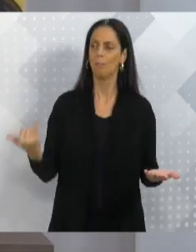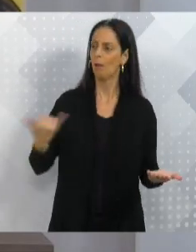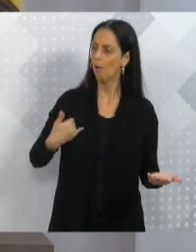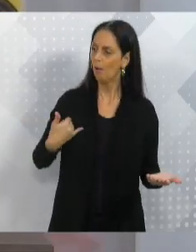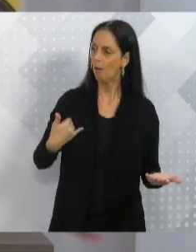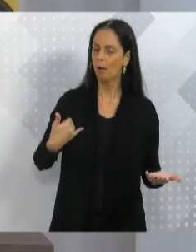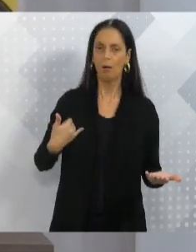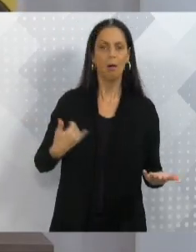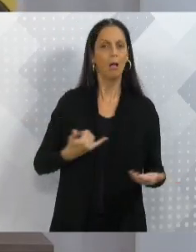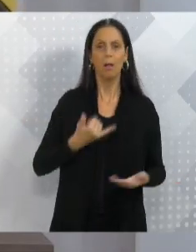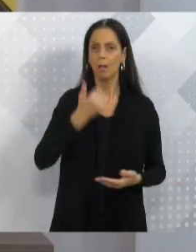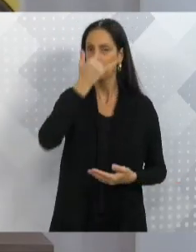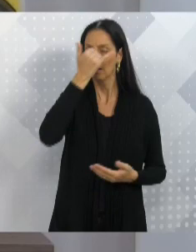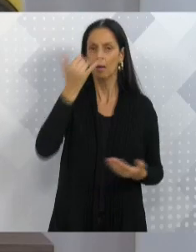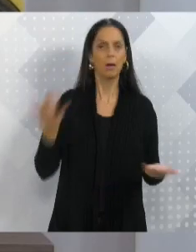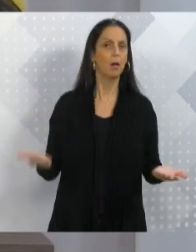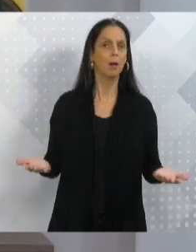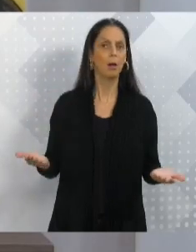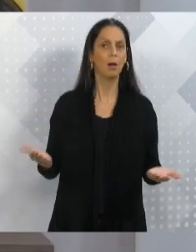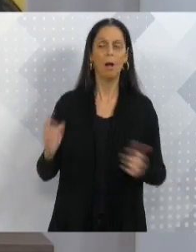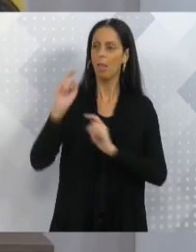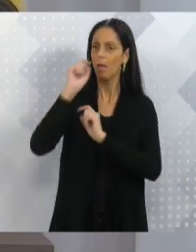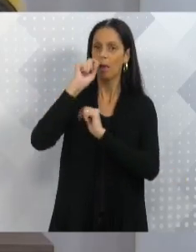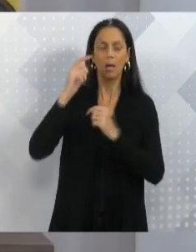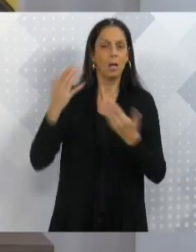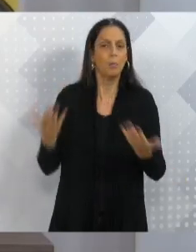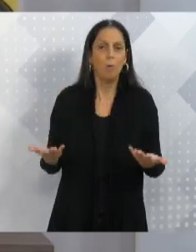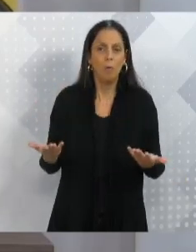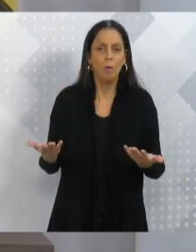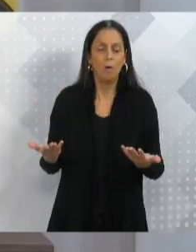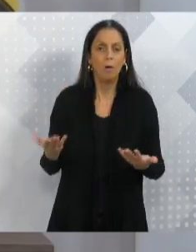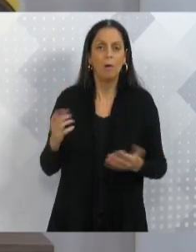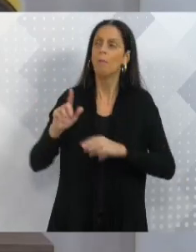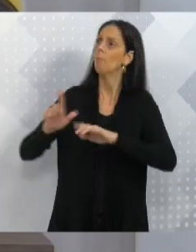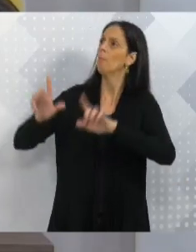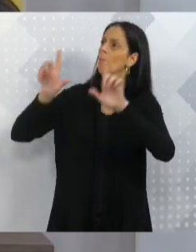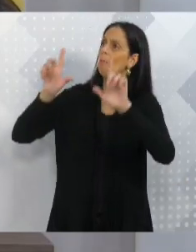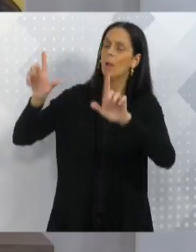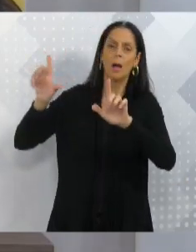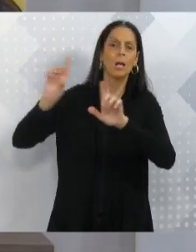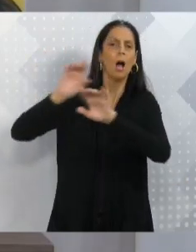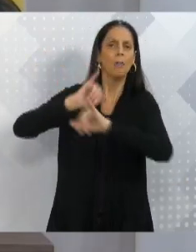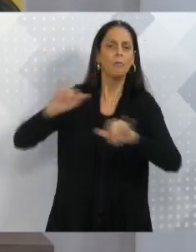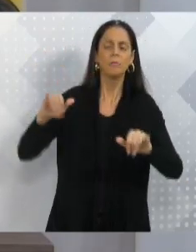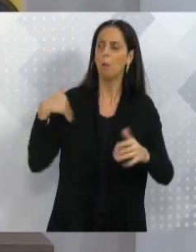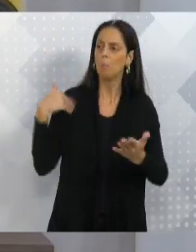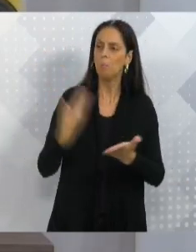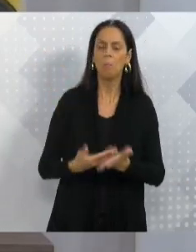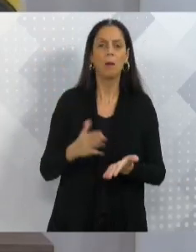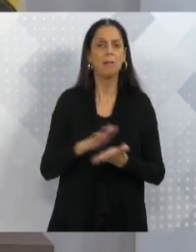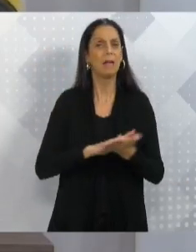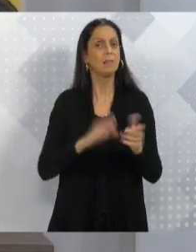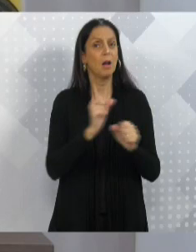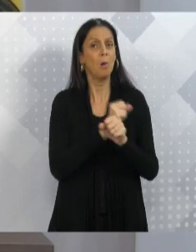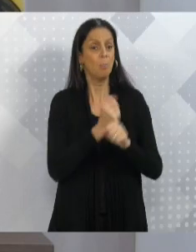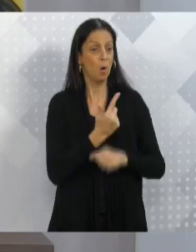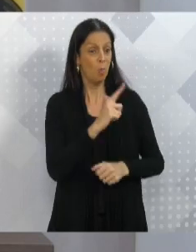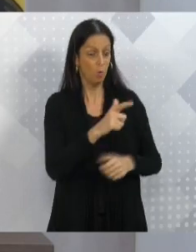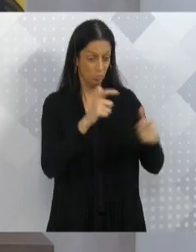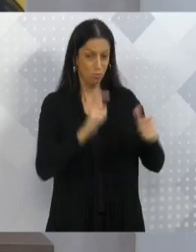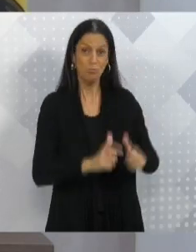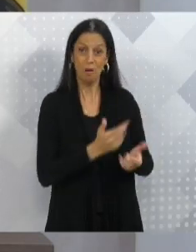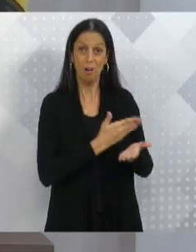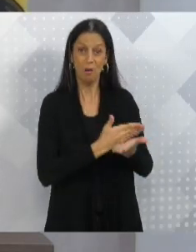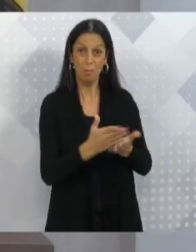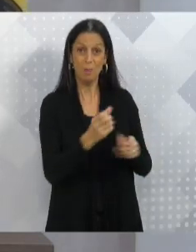uma verdadeira enganação. Nós estamos aí com obras só com a placa, outras obras anunciadas sem nem começar, outras obras paralisadas, um